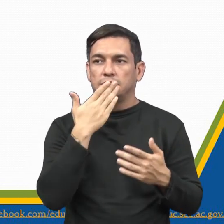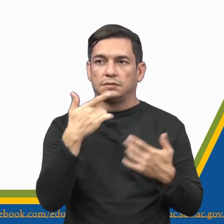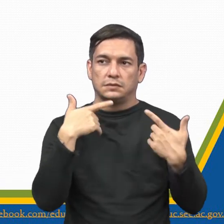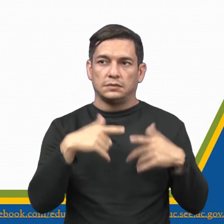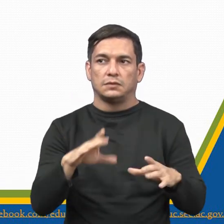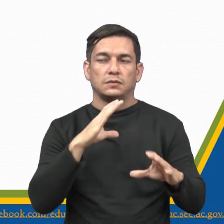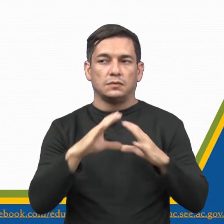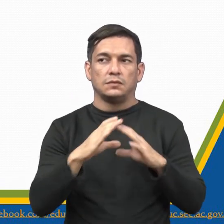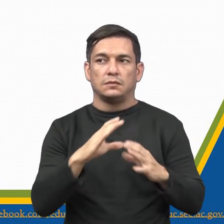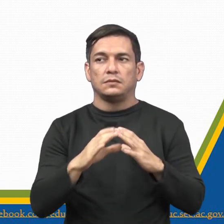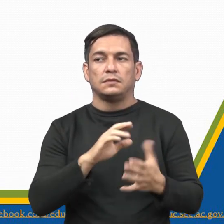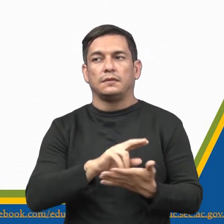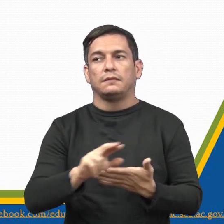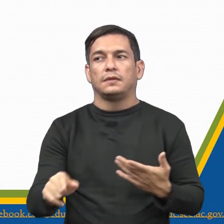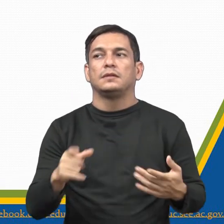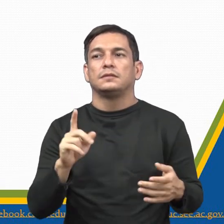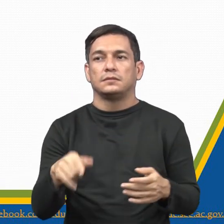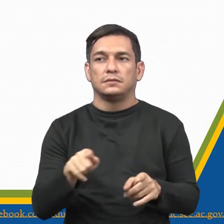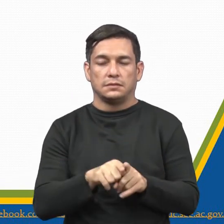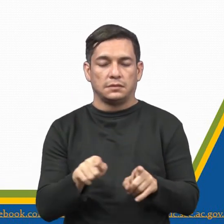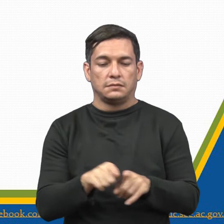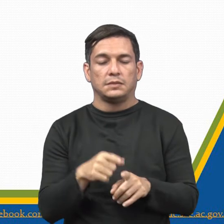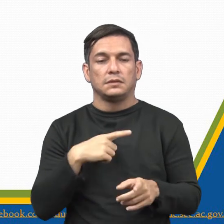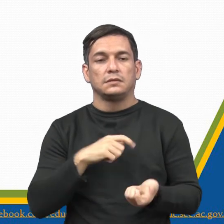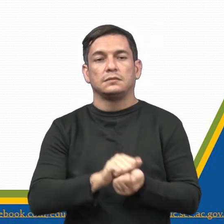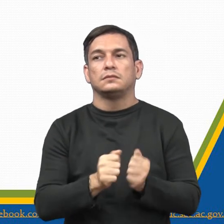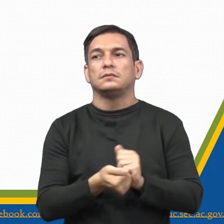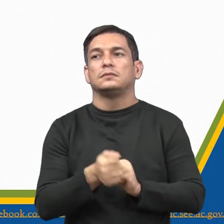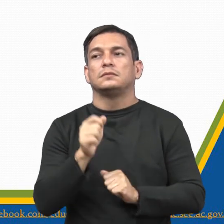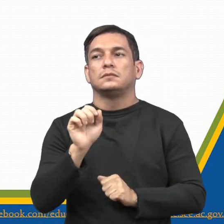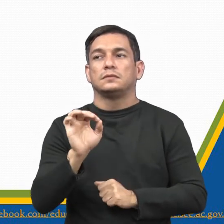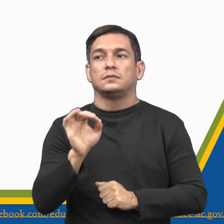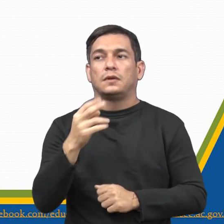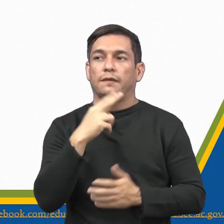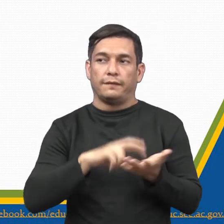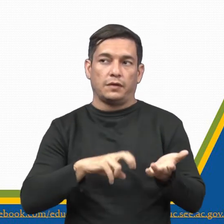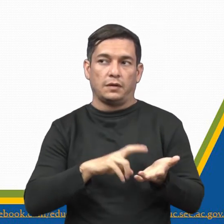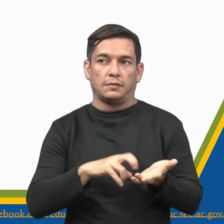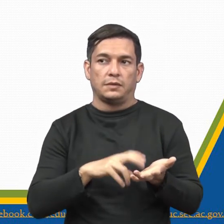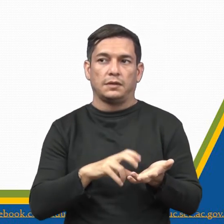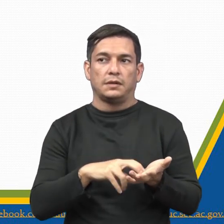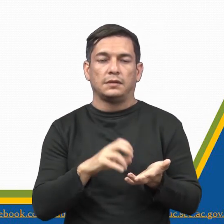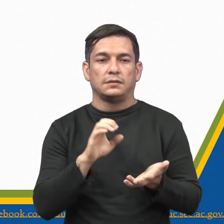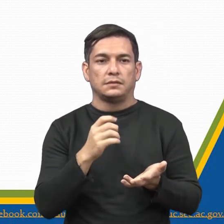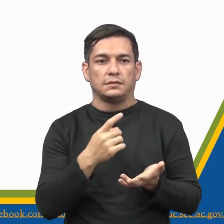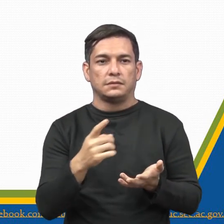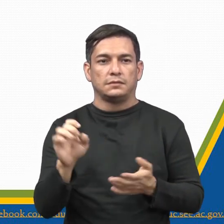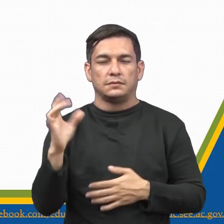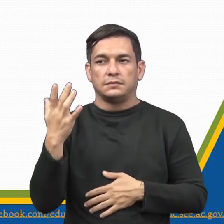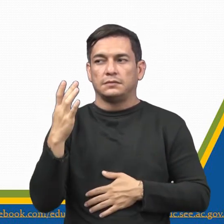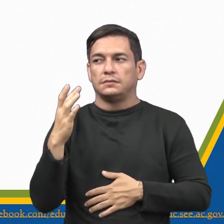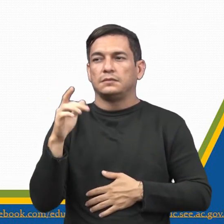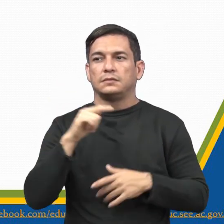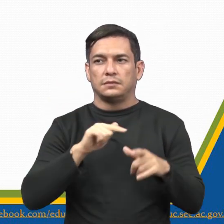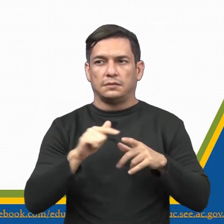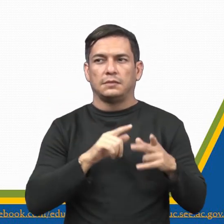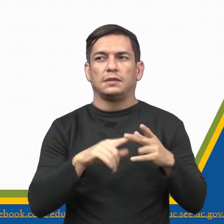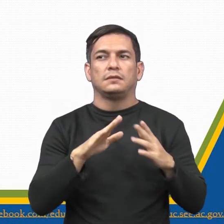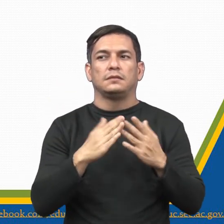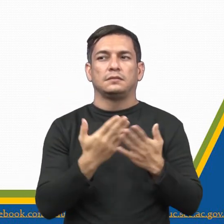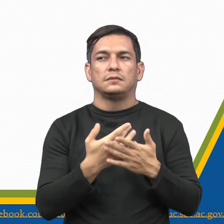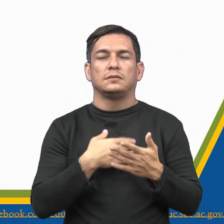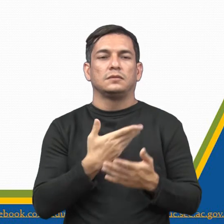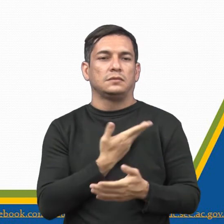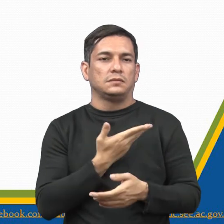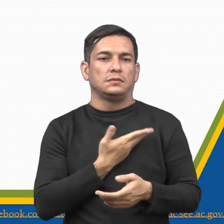situações comunicativas diversas, procurando adequar a forma e o vocabulário em cada situação. Do trabalho, na escola,